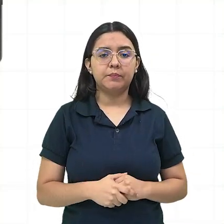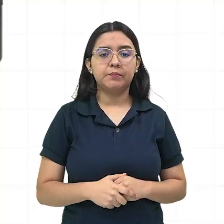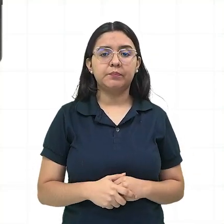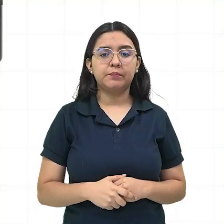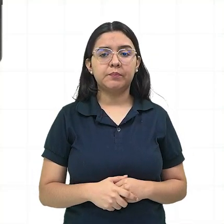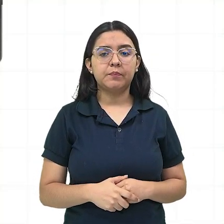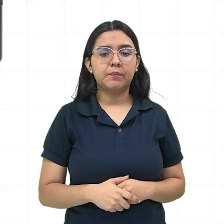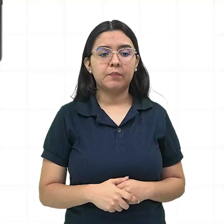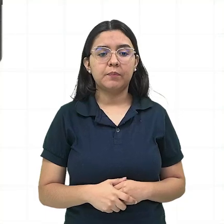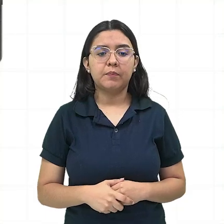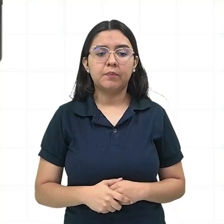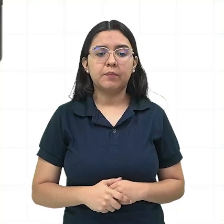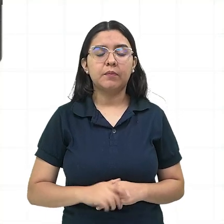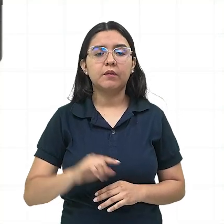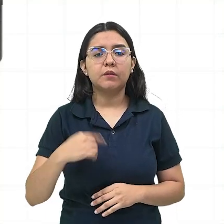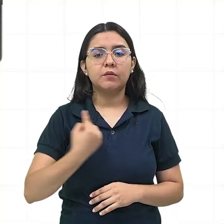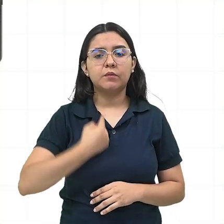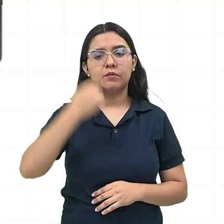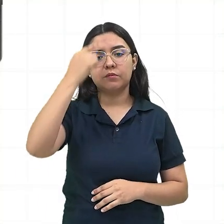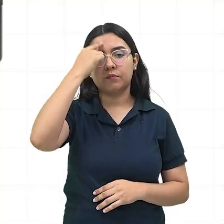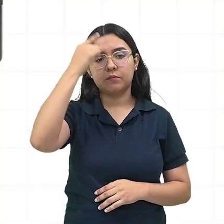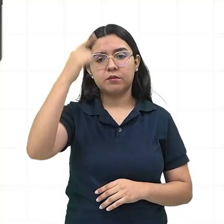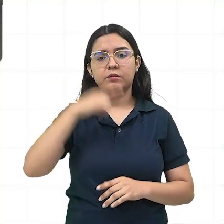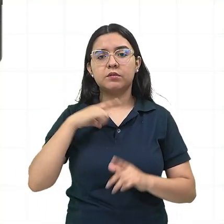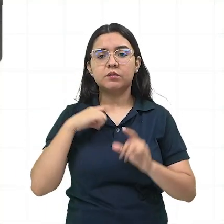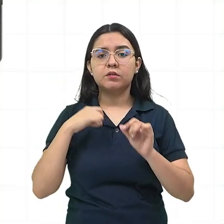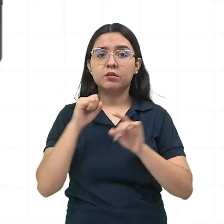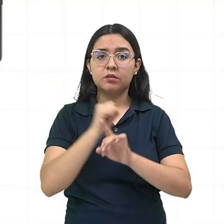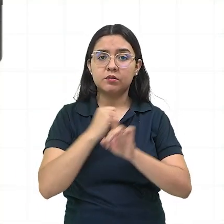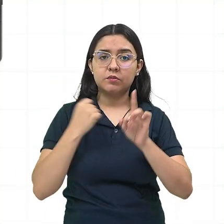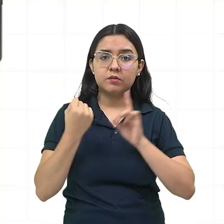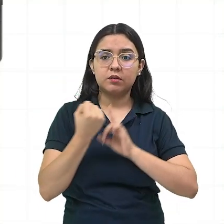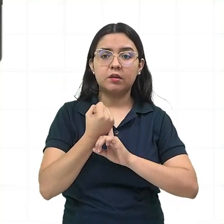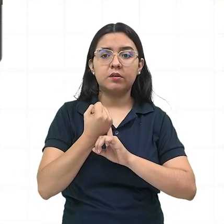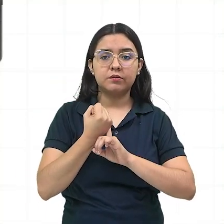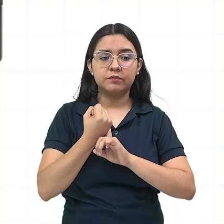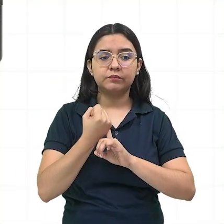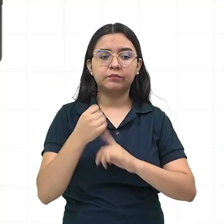Ok? E quando pensamos em sociedade,